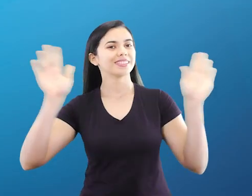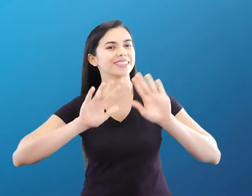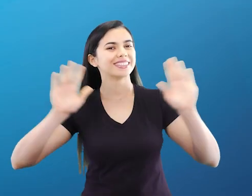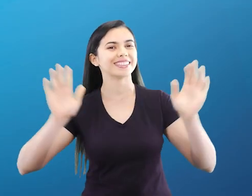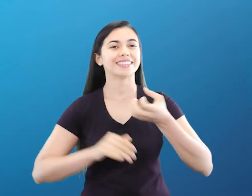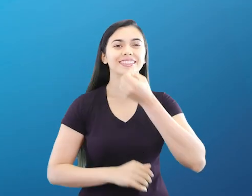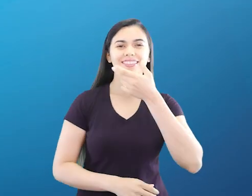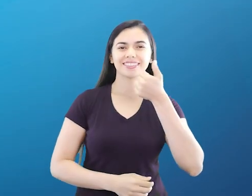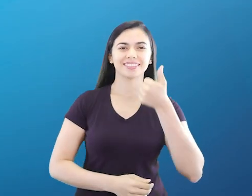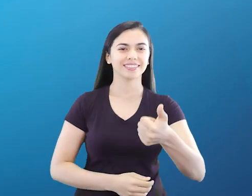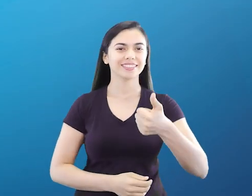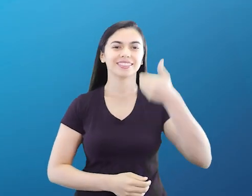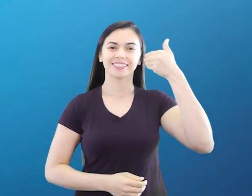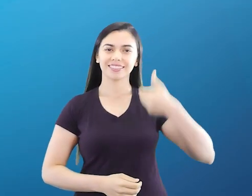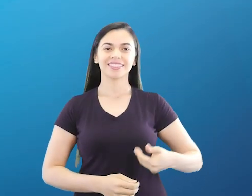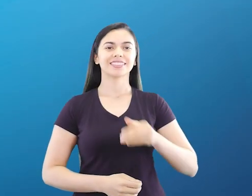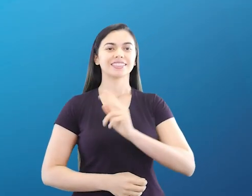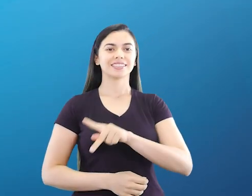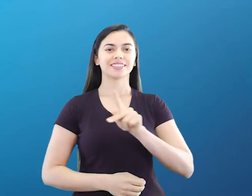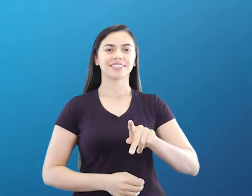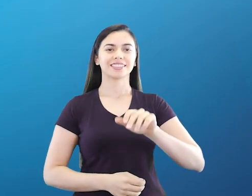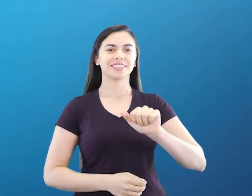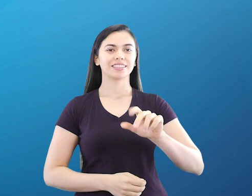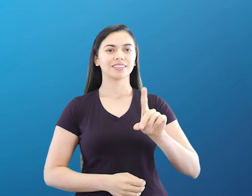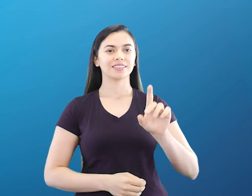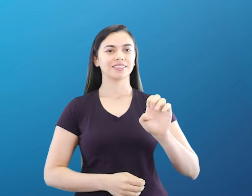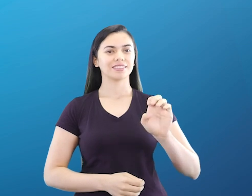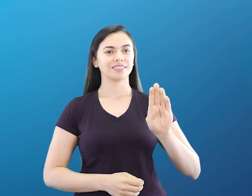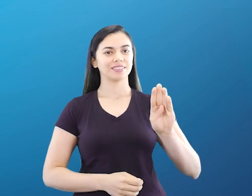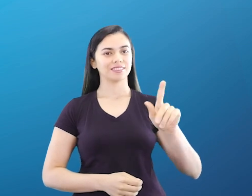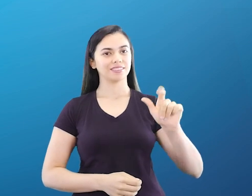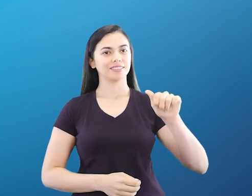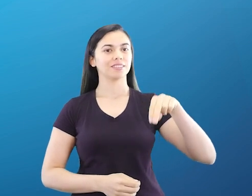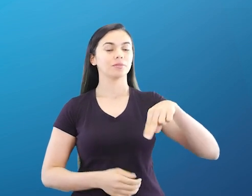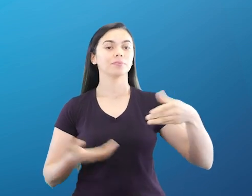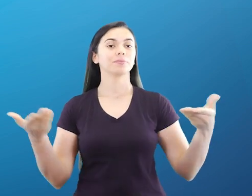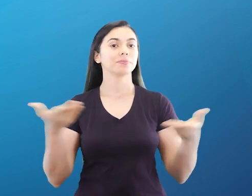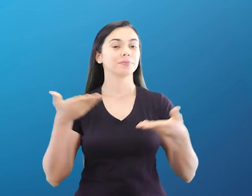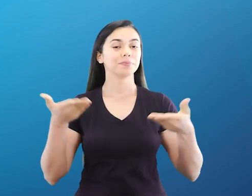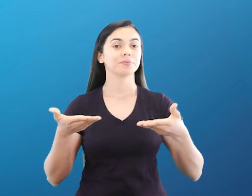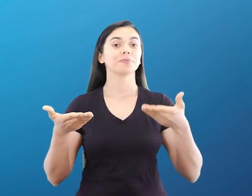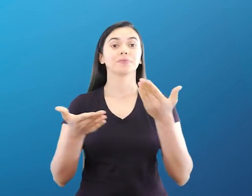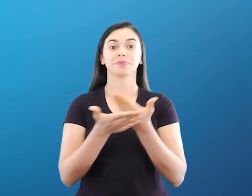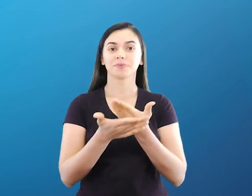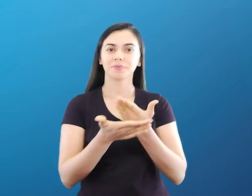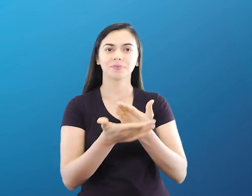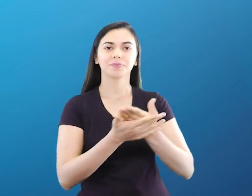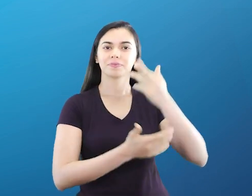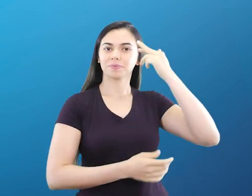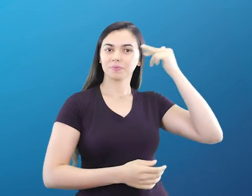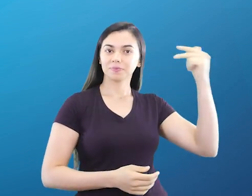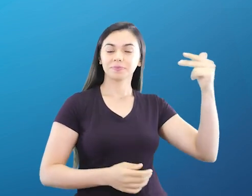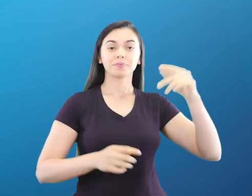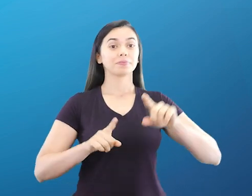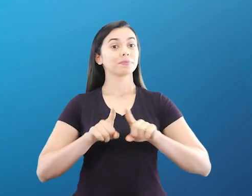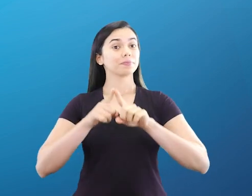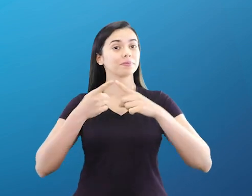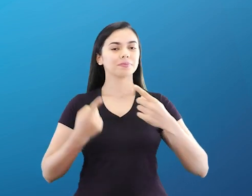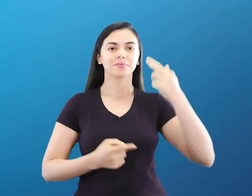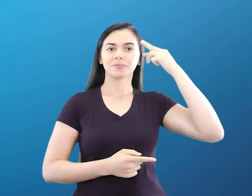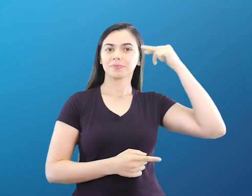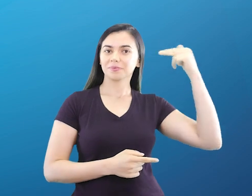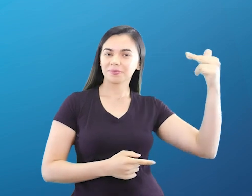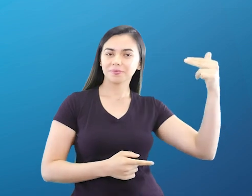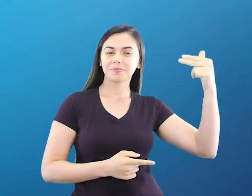Oi, turma, tudo bem? Eu sou o professor Adeblan e hoje vamos ter uma aula de história, mas não é qualquer aula, é uma